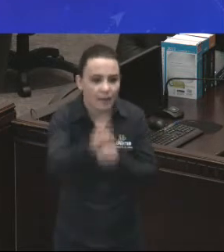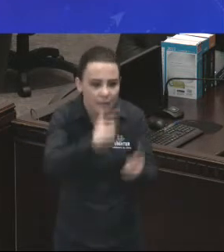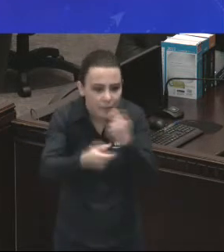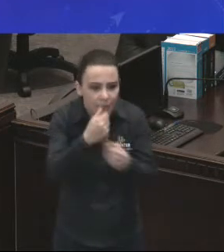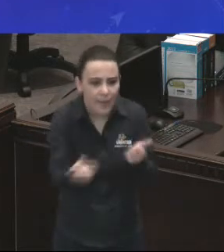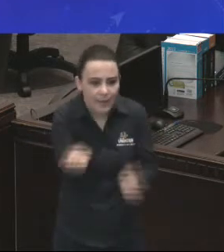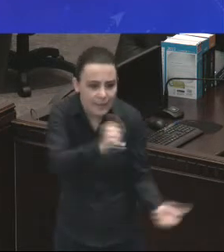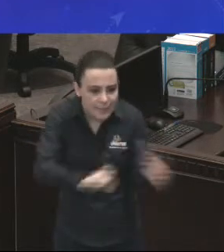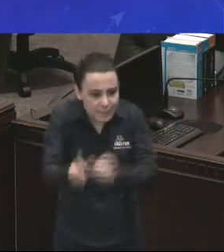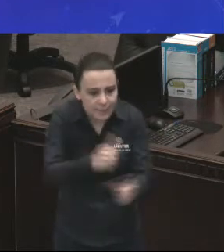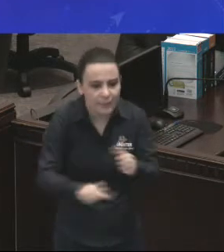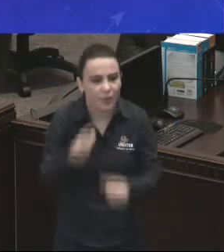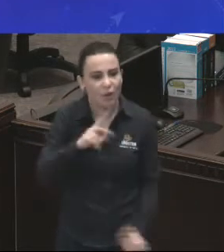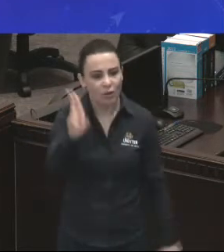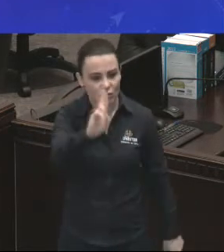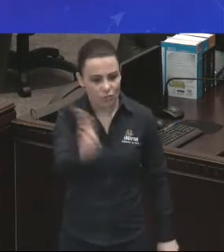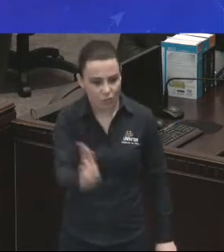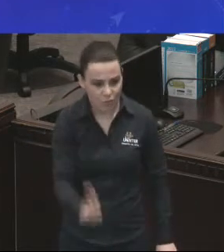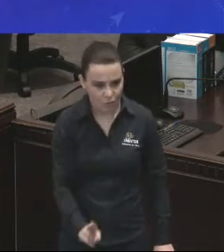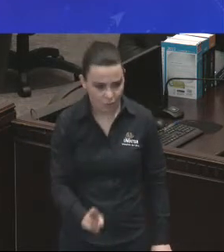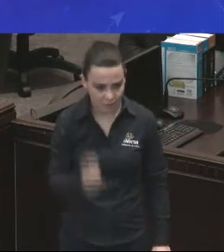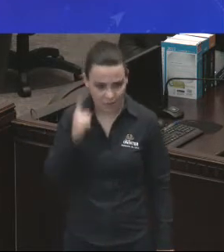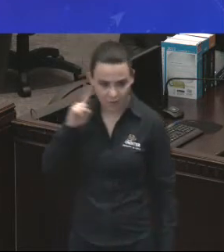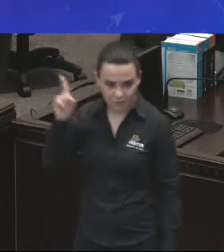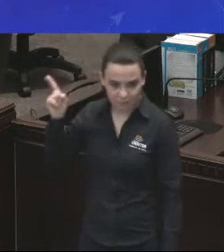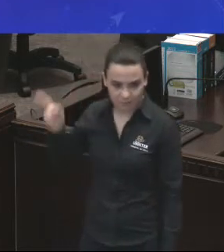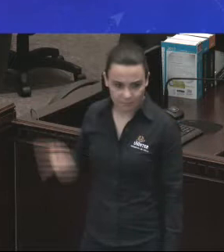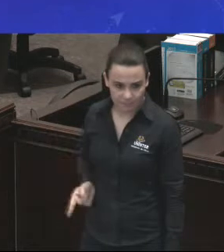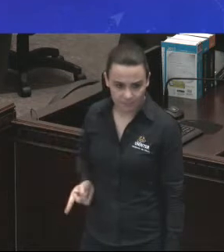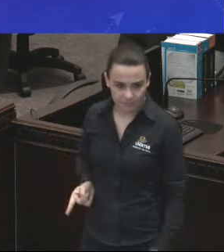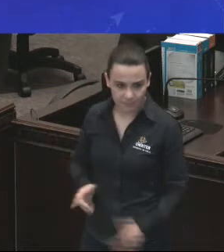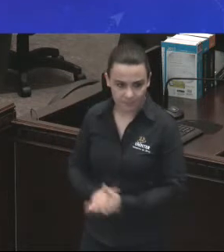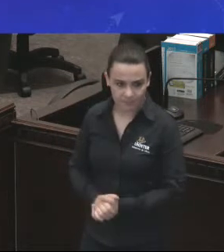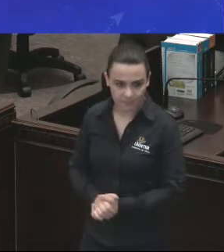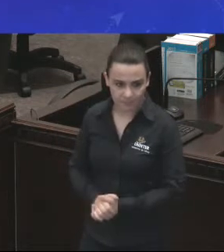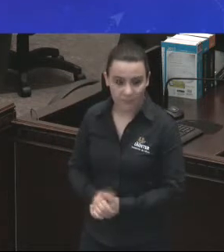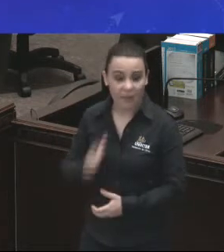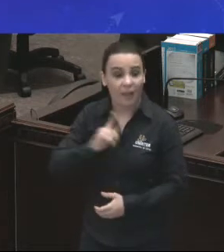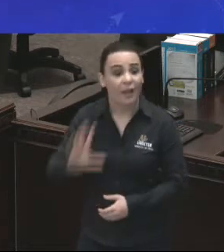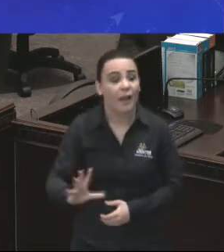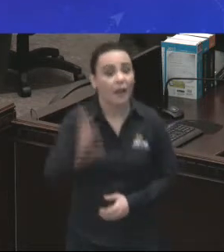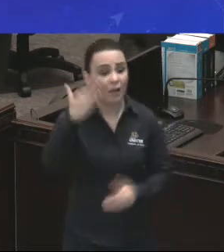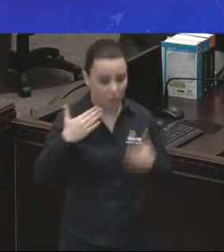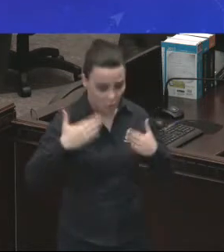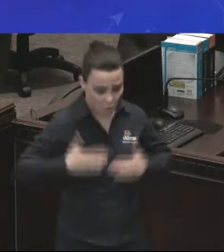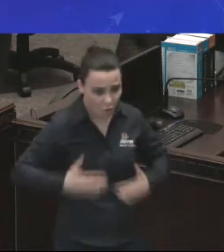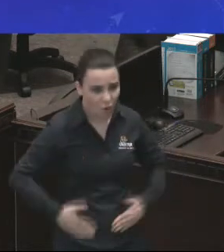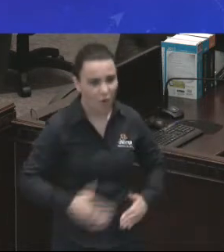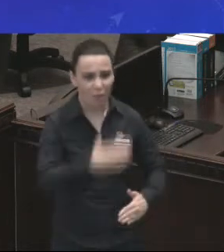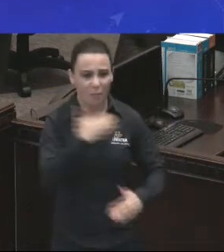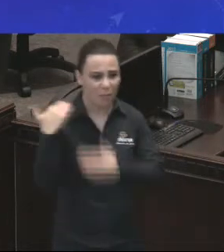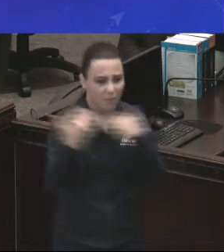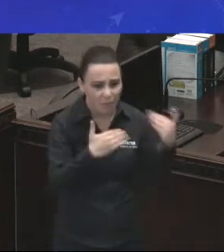lipídios, simvastatina e os fibratos em geral fazem esses efeitos aqui, alteram a morfologia, a